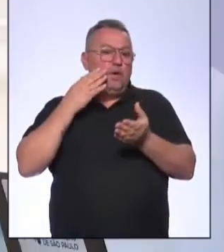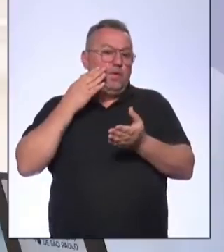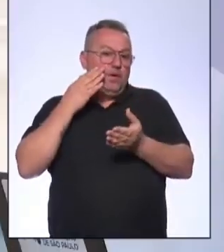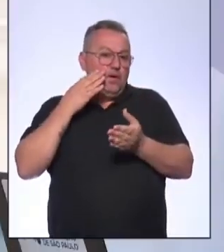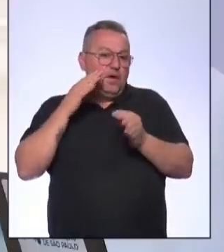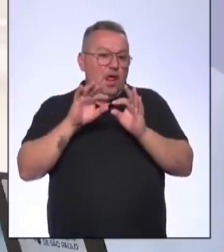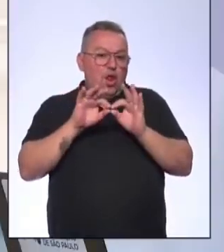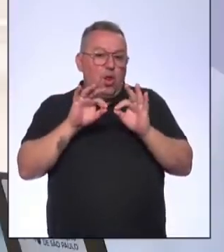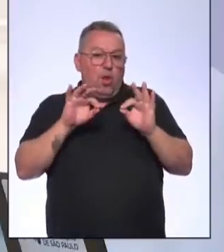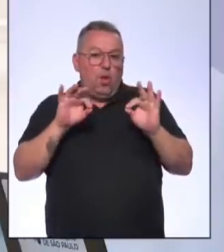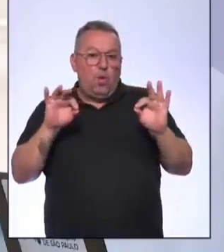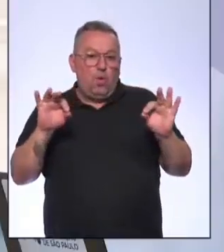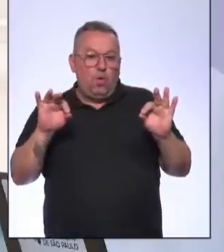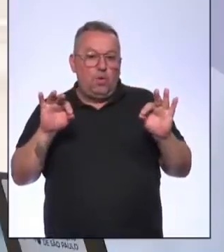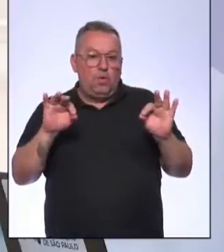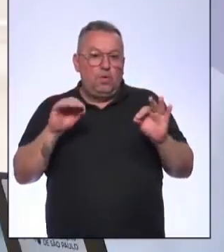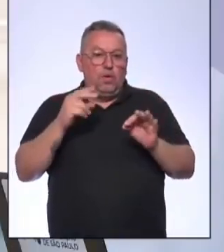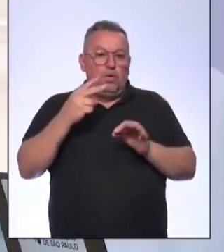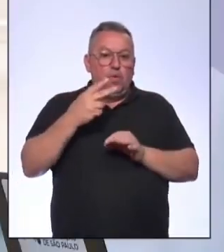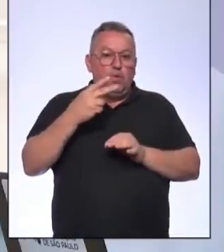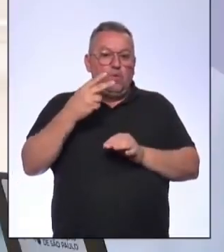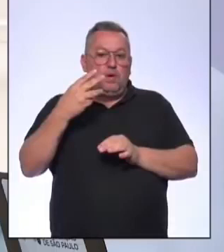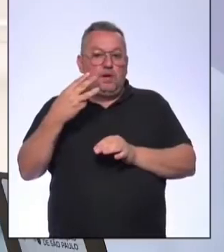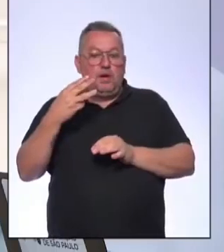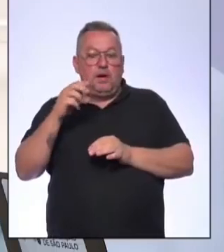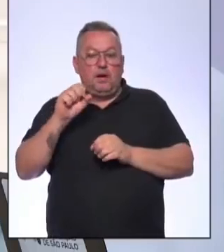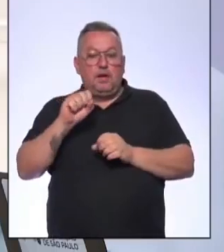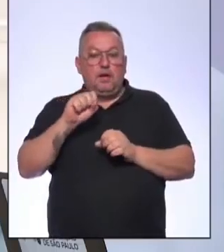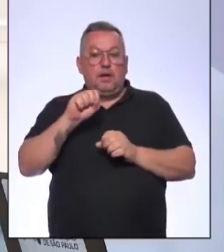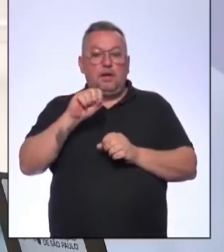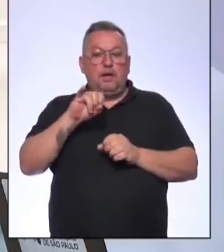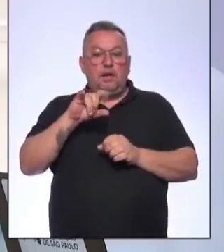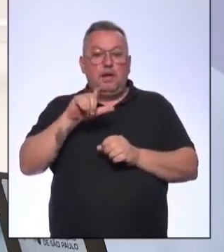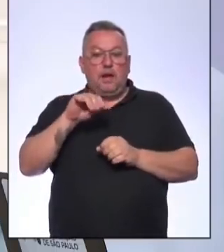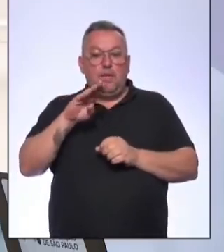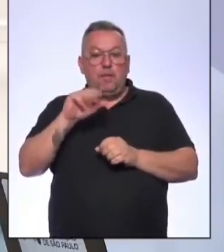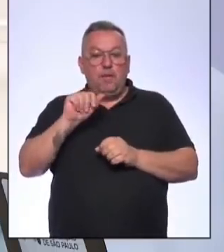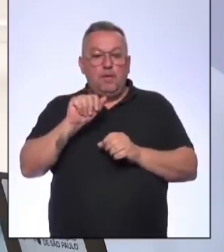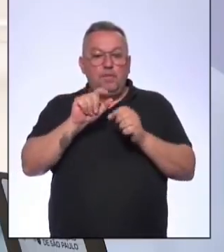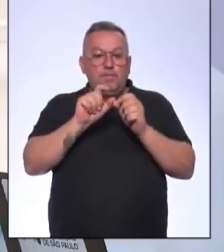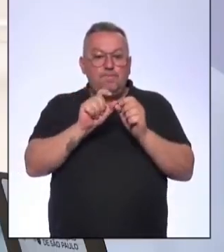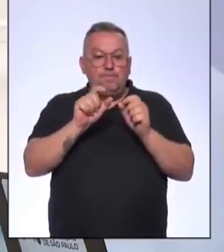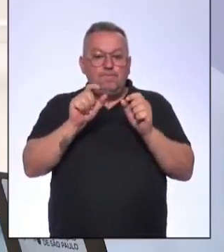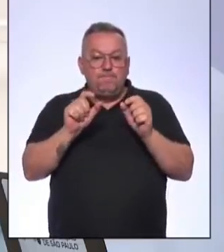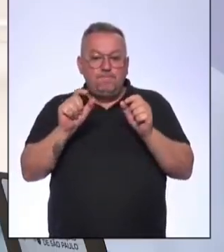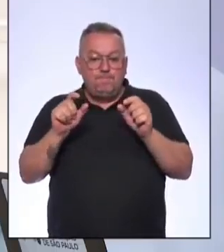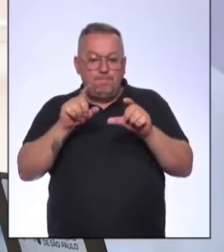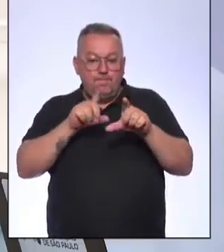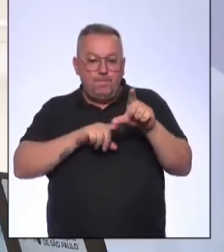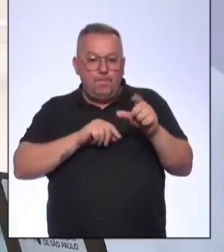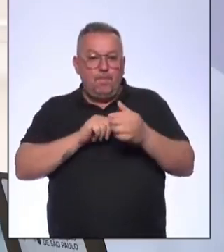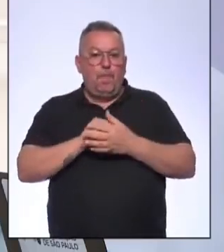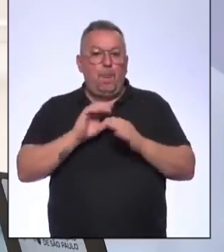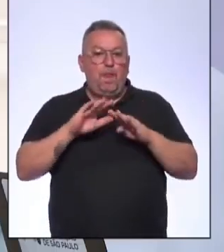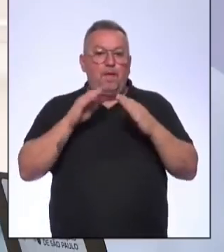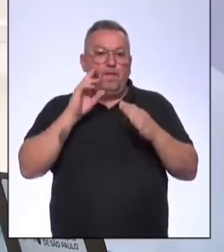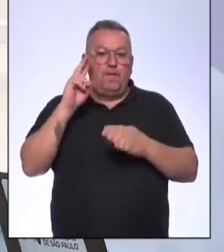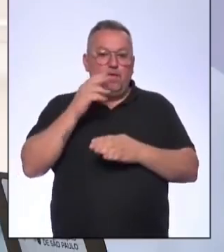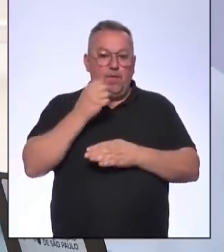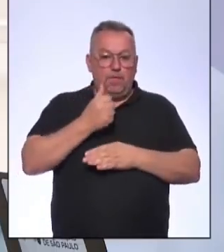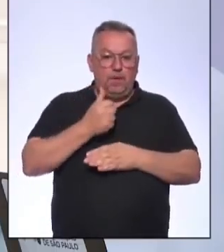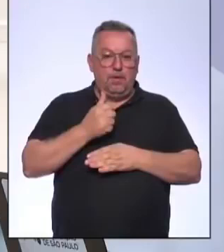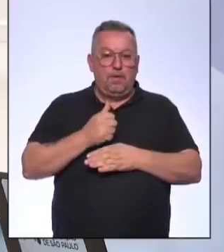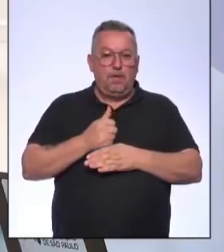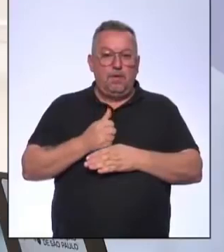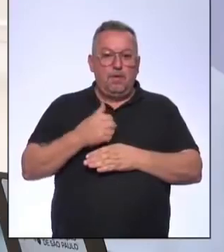adjetivo é longo? Geralmente 2, 3 sílabas, né? Se você estiver na dúvida, é bom você fazer uma pesquisa, né? Mas veja bem, olha o tamanho da